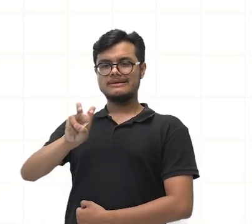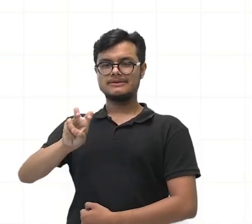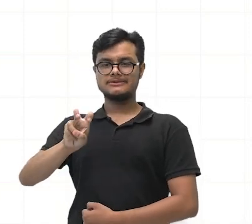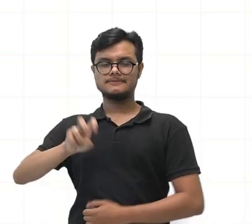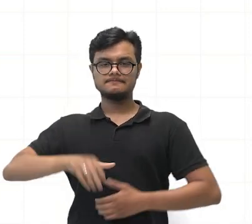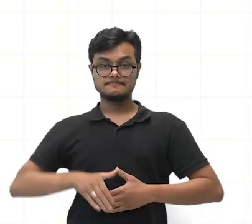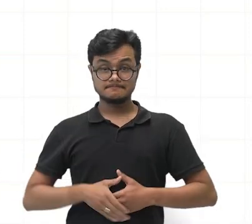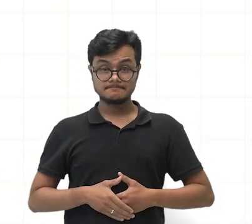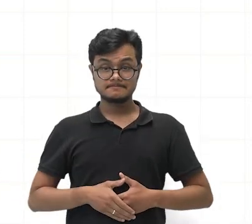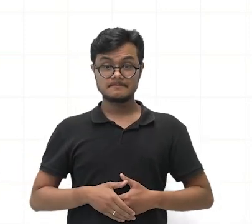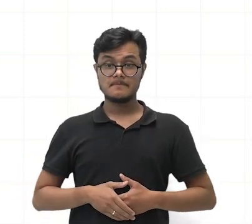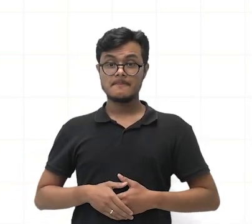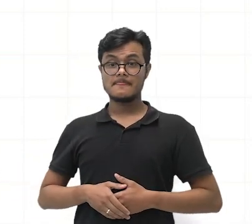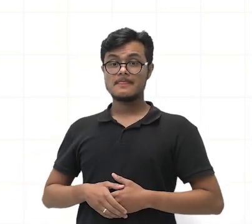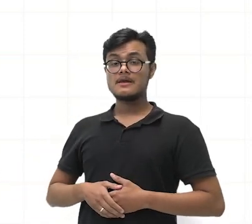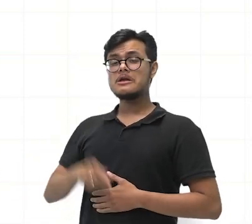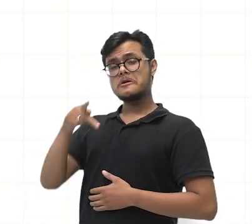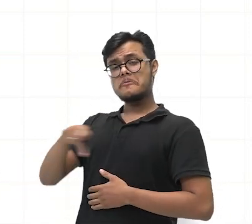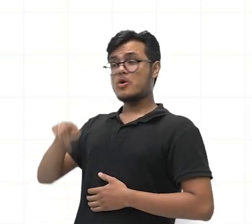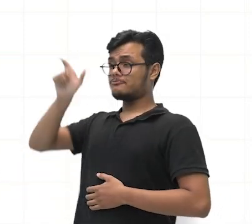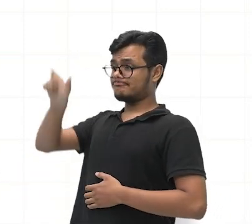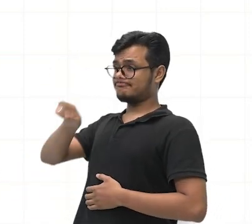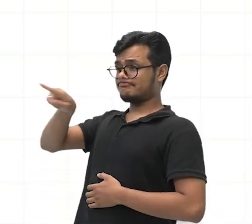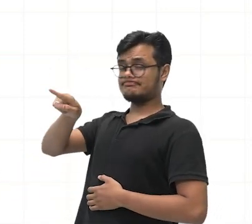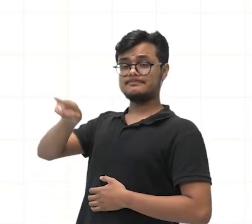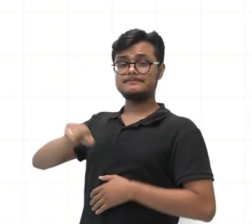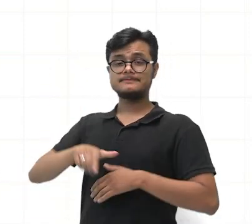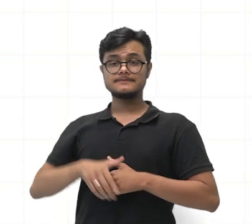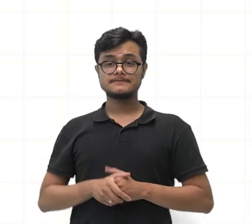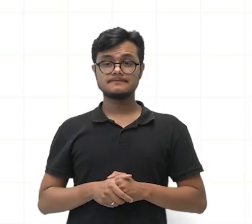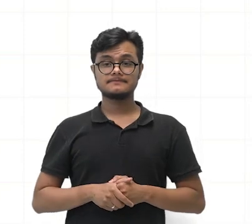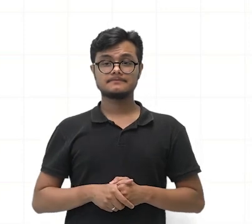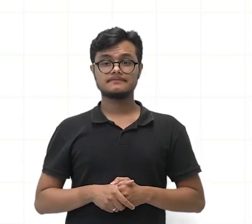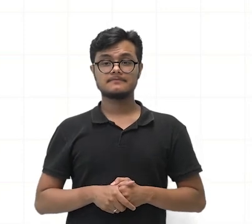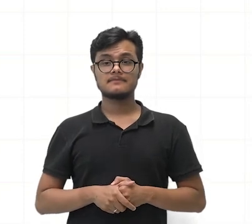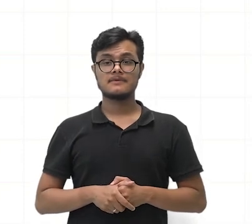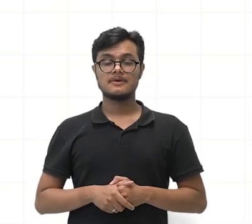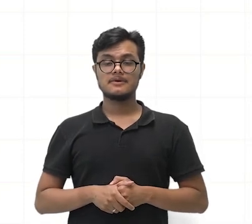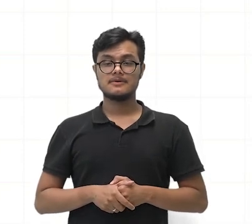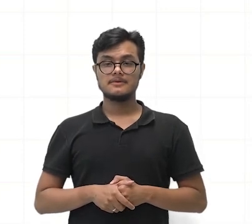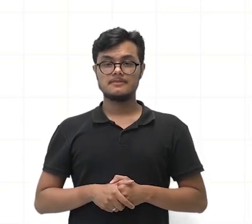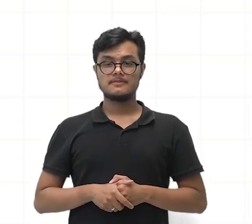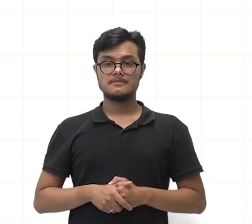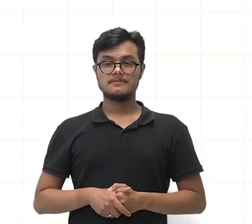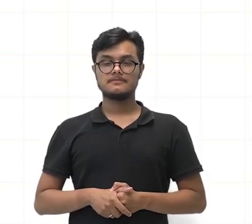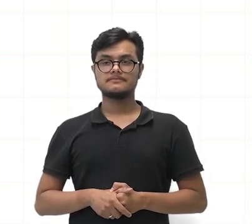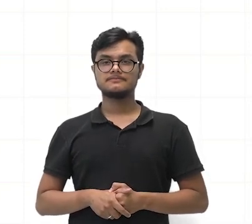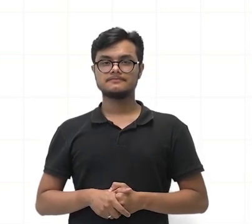mede 1,85 metros, ou em outras palavras,